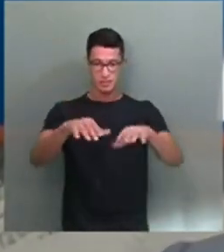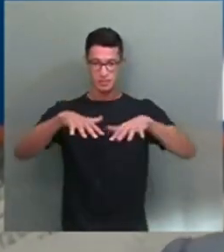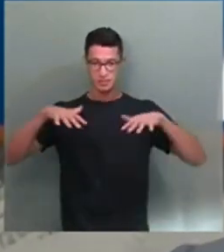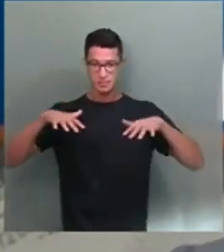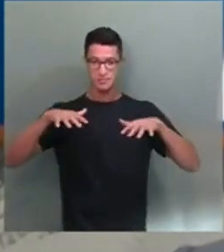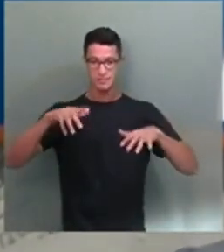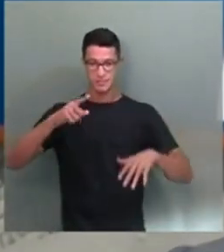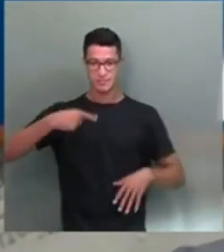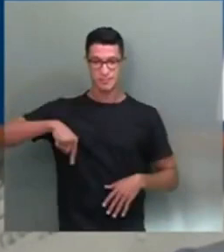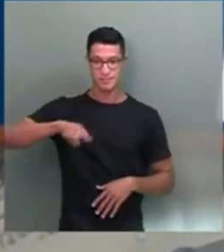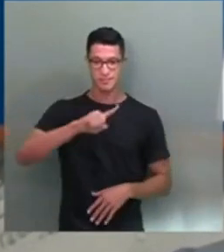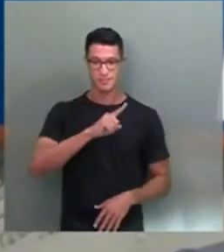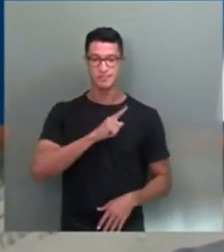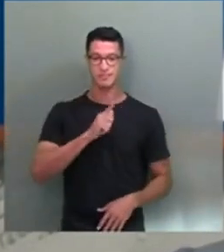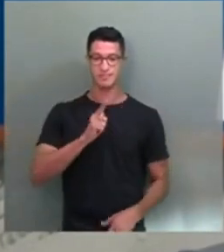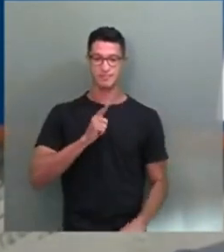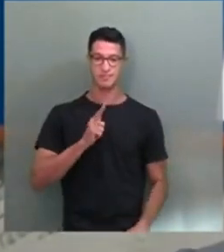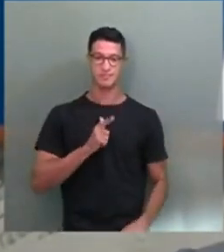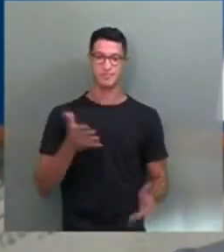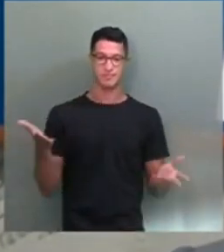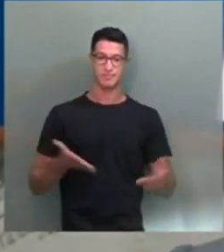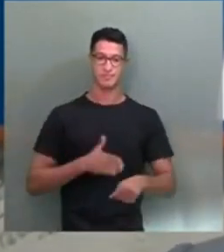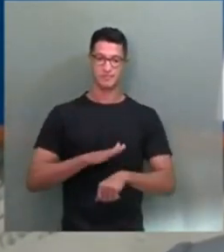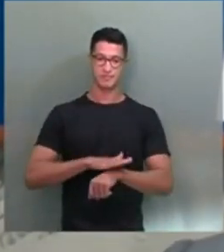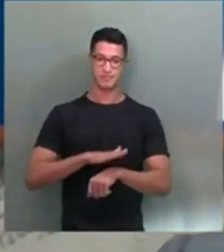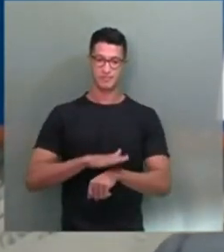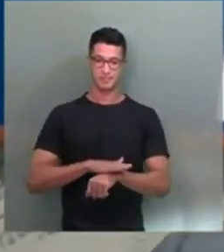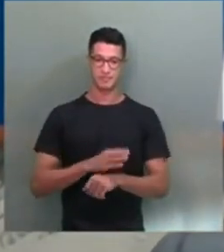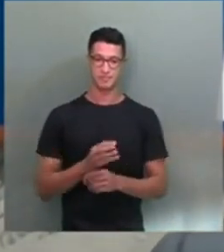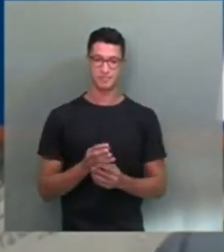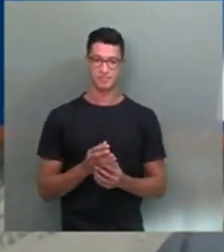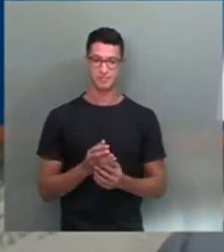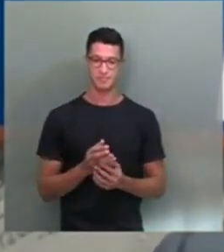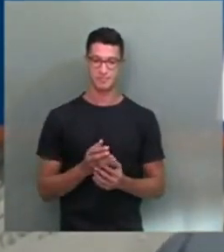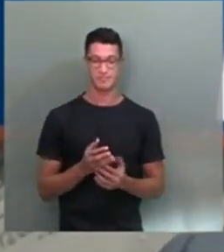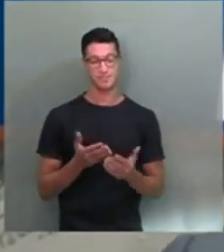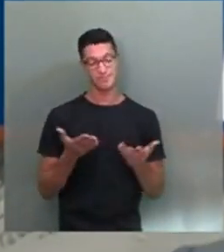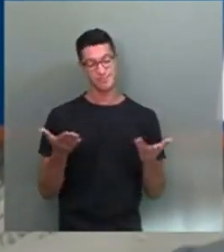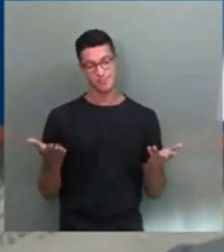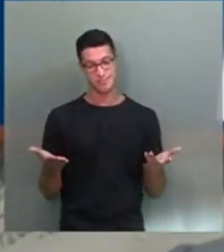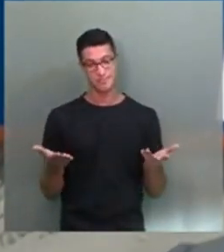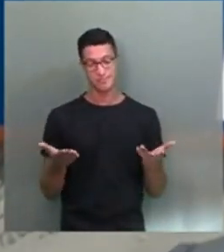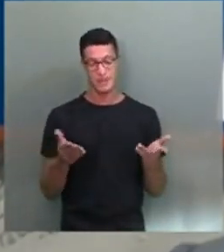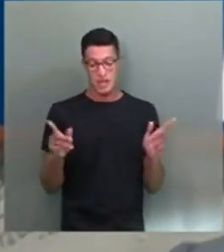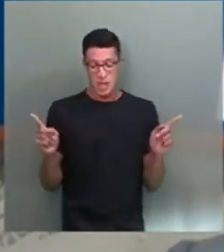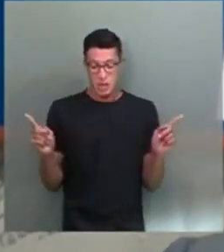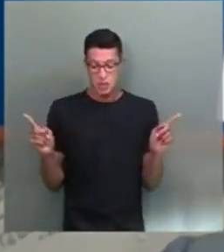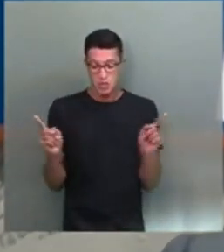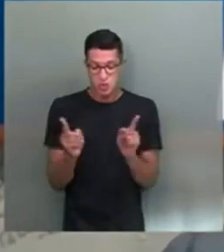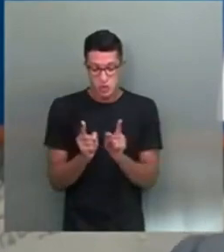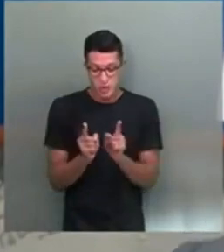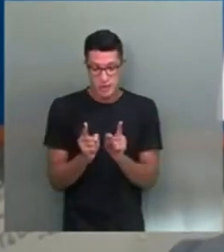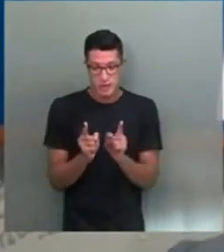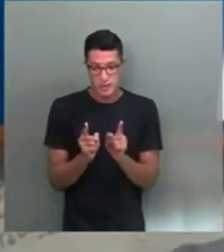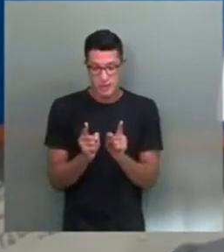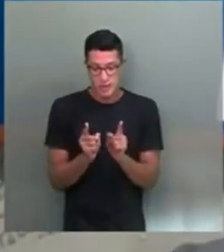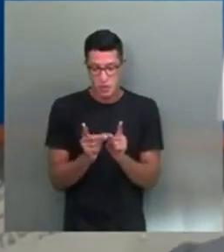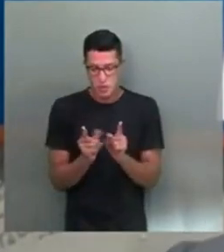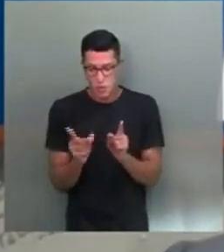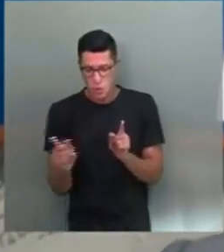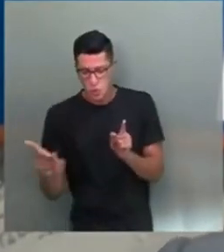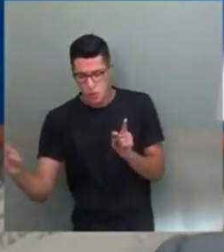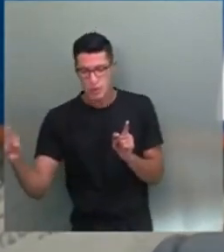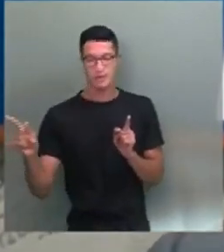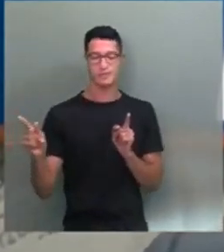nós estamos tendo nesse momento. Seja ela curta, mais longa,